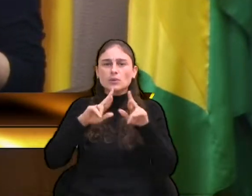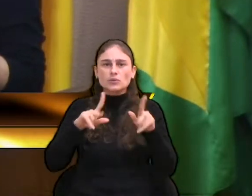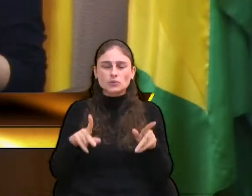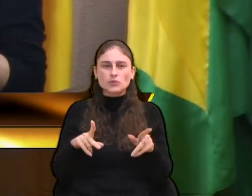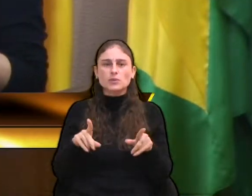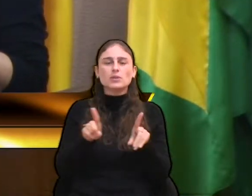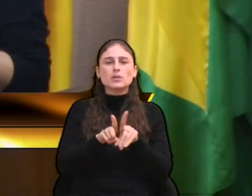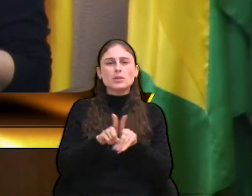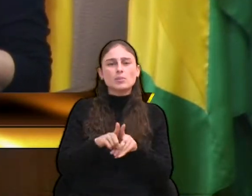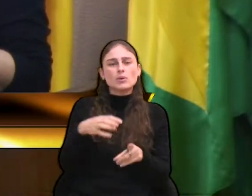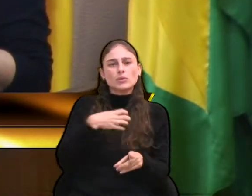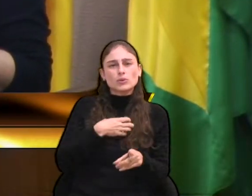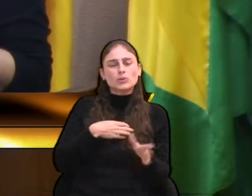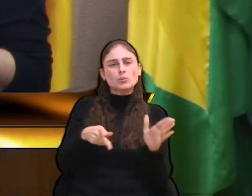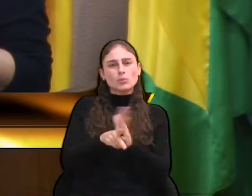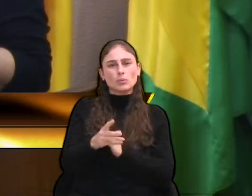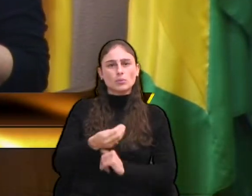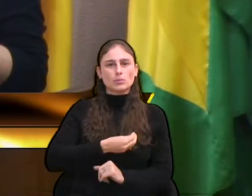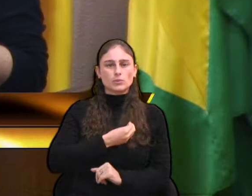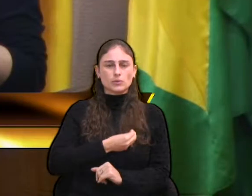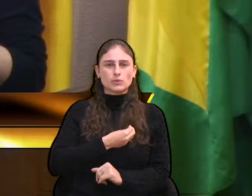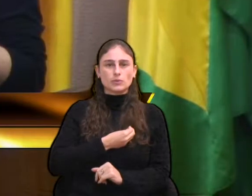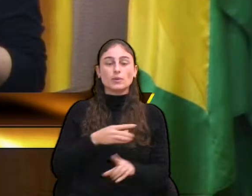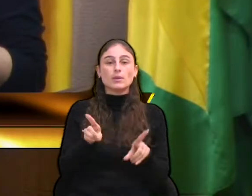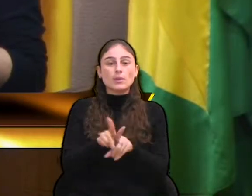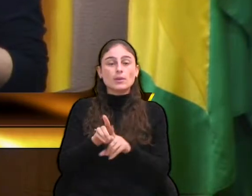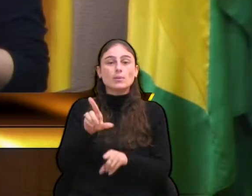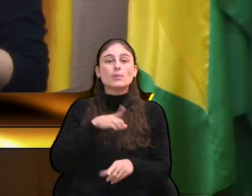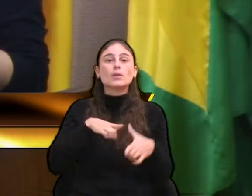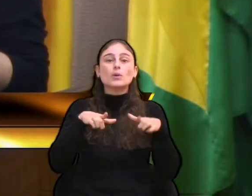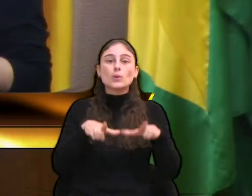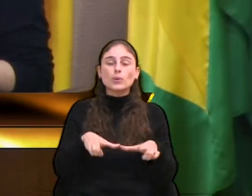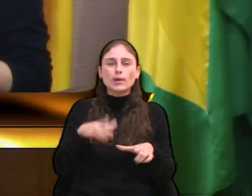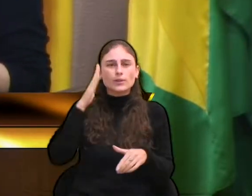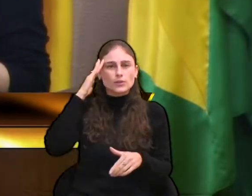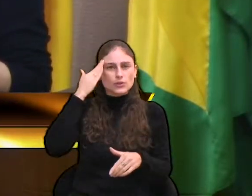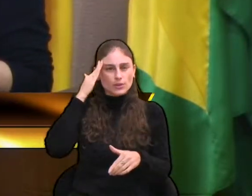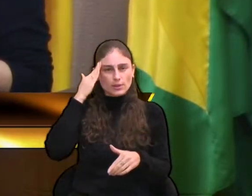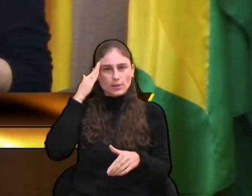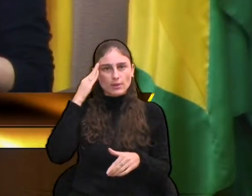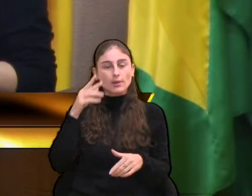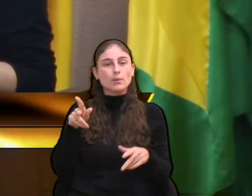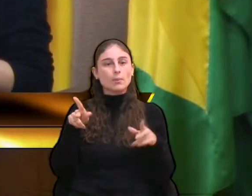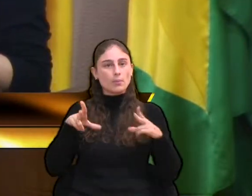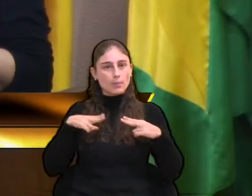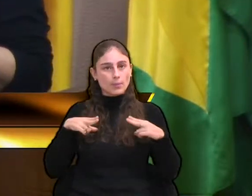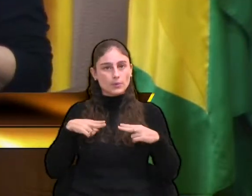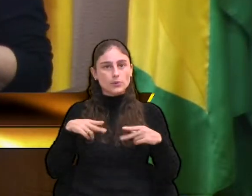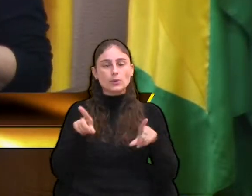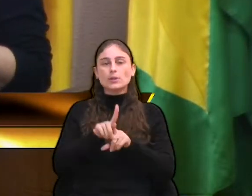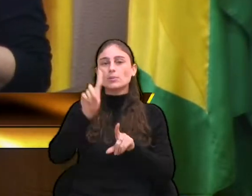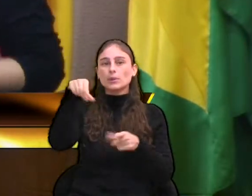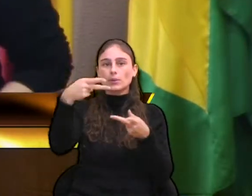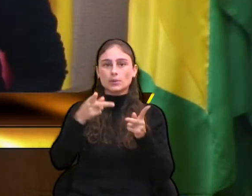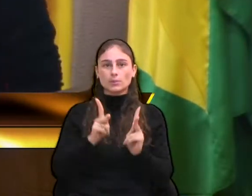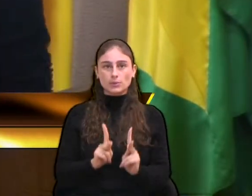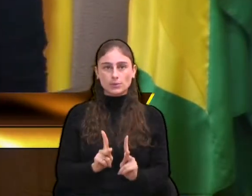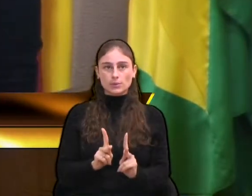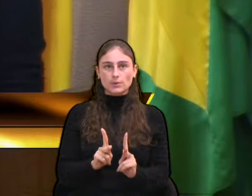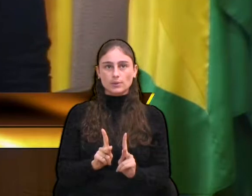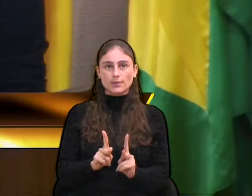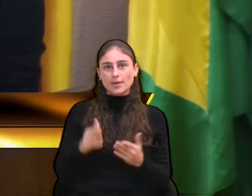tradição e os modos de vida sejam espaços de compreensão de si e do outro.